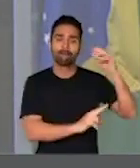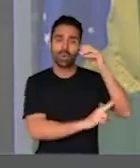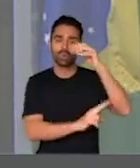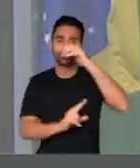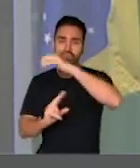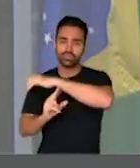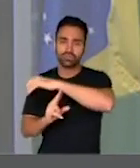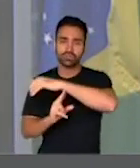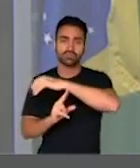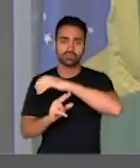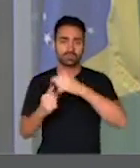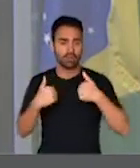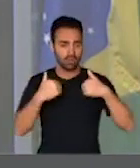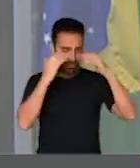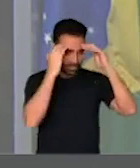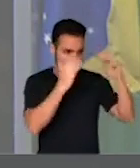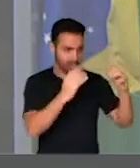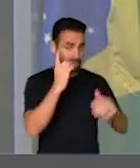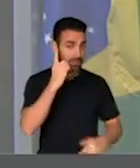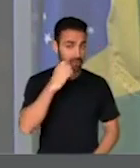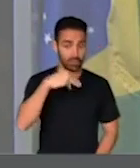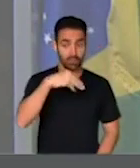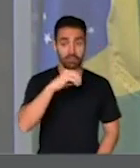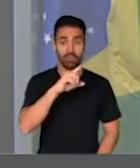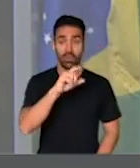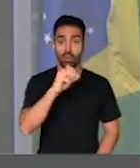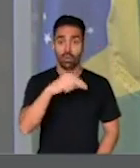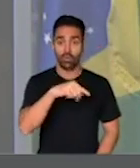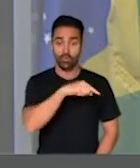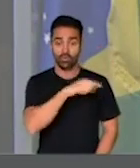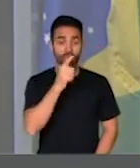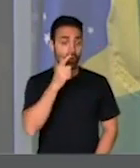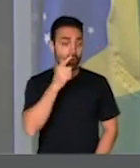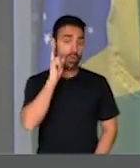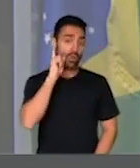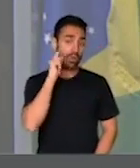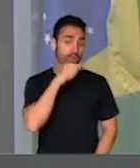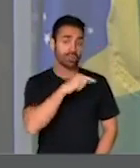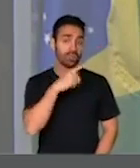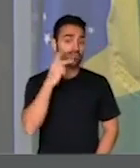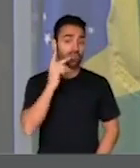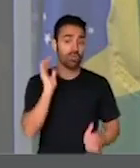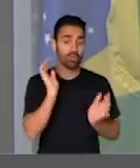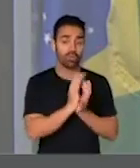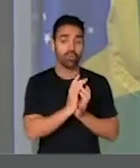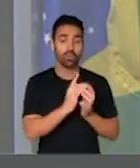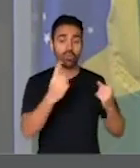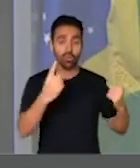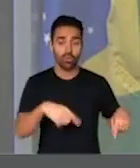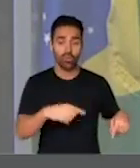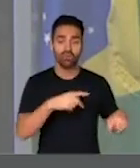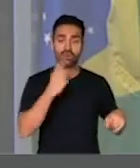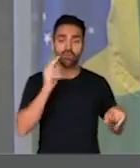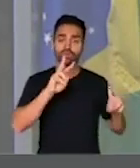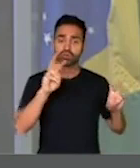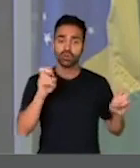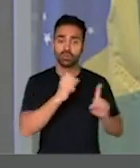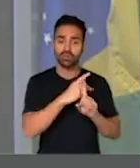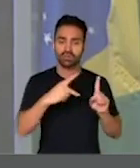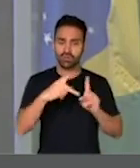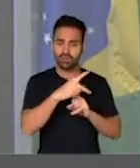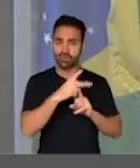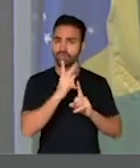tenho respeito pelo deputado Molon, que ontem na CCJ colocou a oposição à Previdência, falou